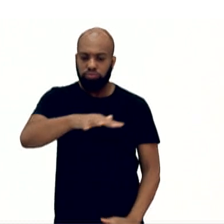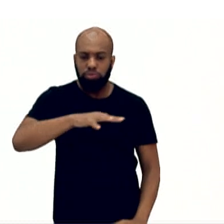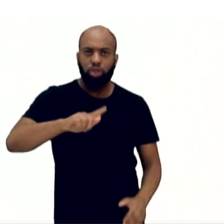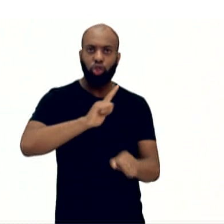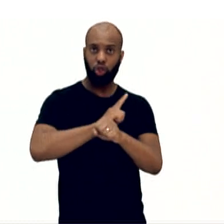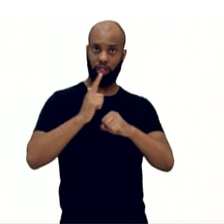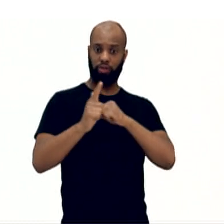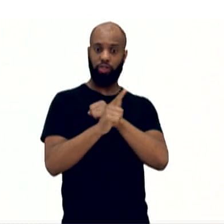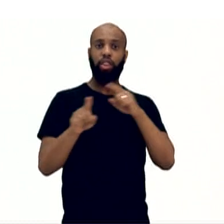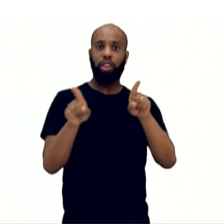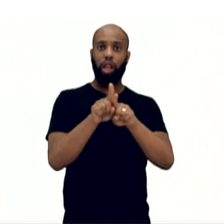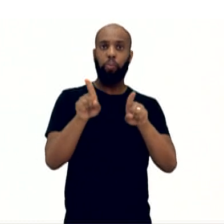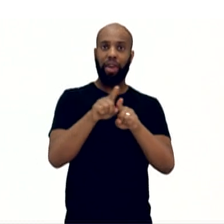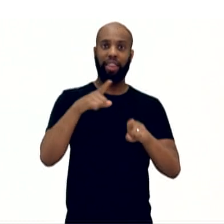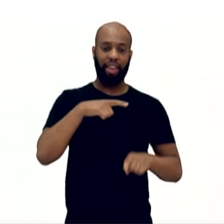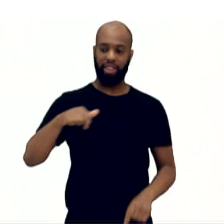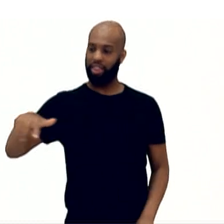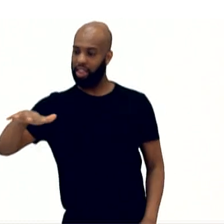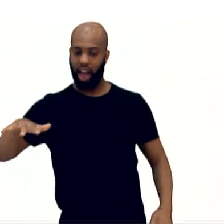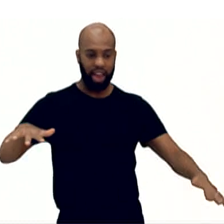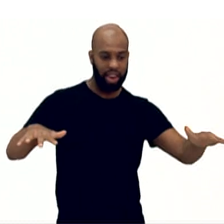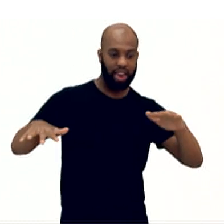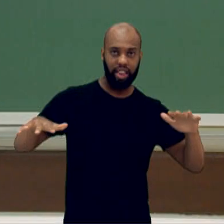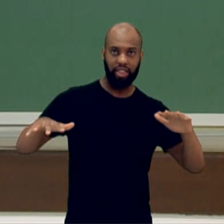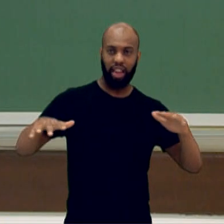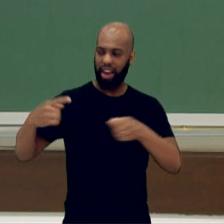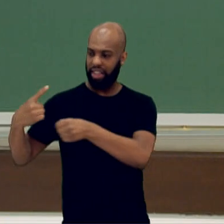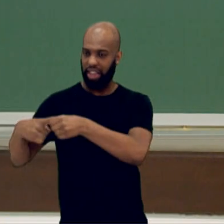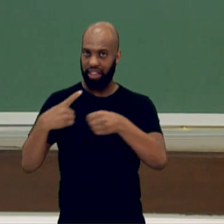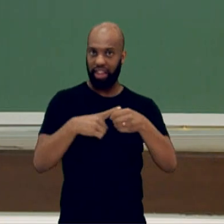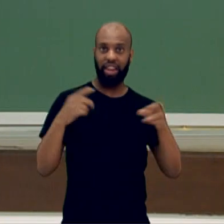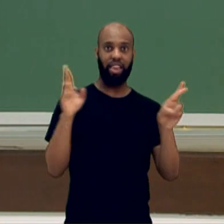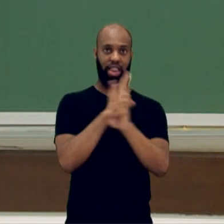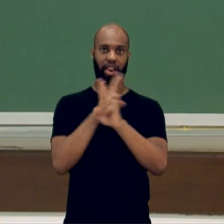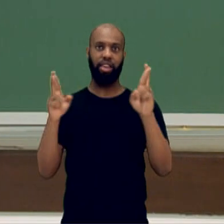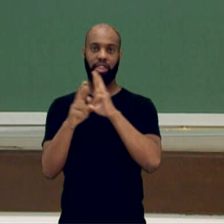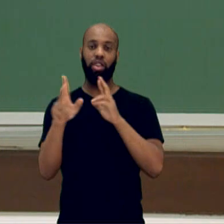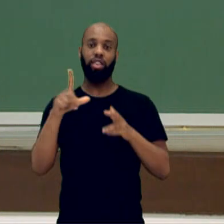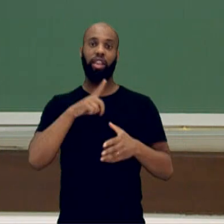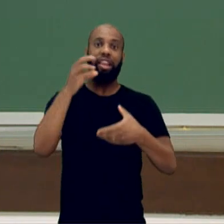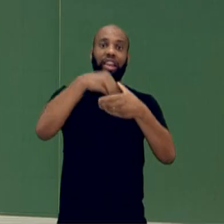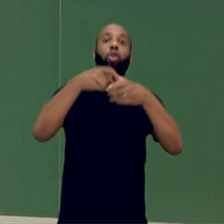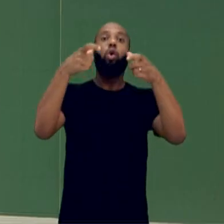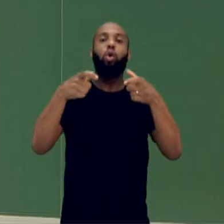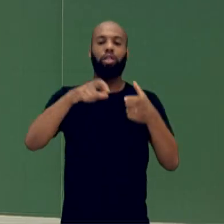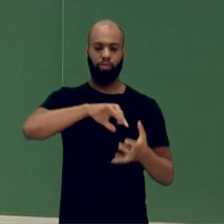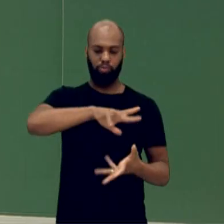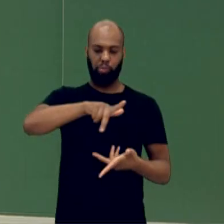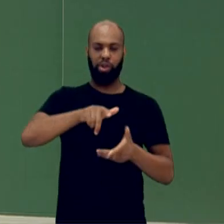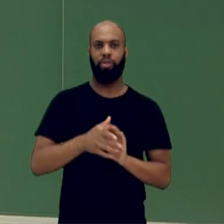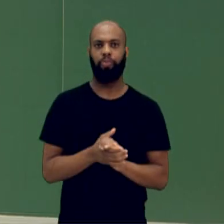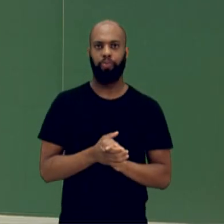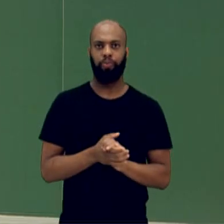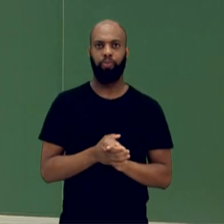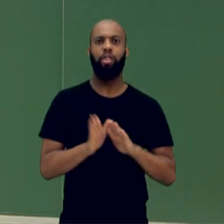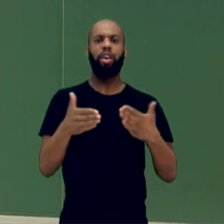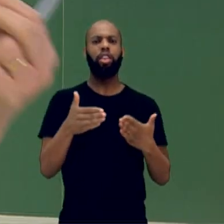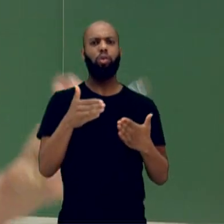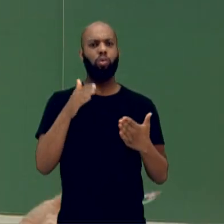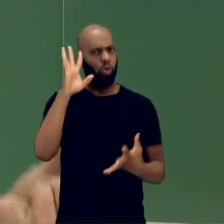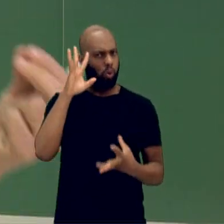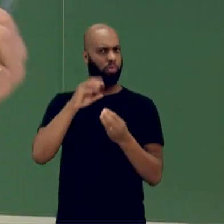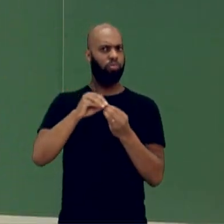a relação entre diferentes áreas urbanizadas do planeta. Mais do que entender a urbanização, é entender